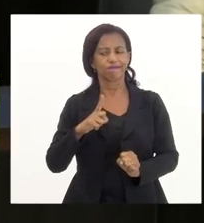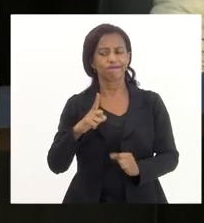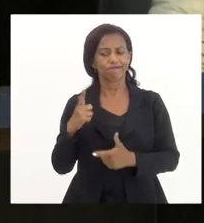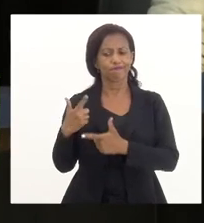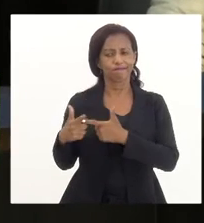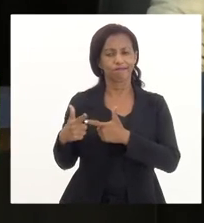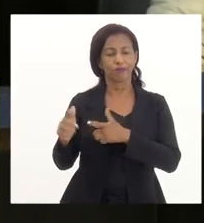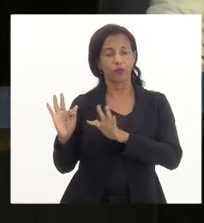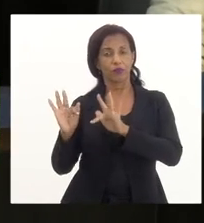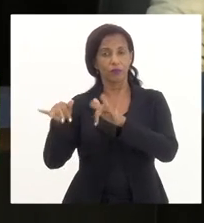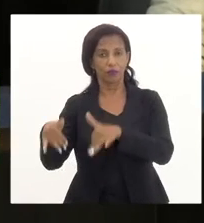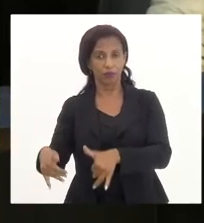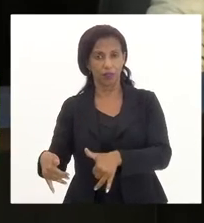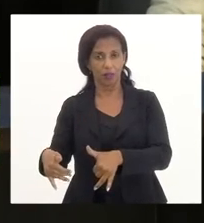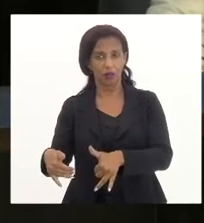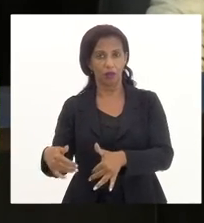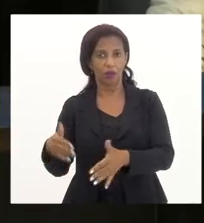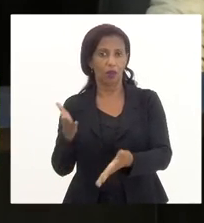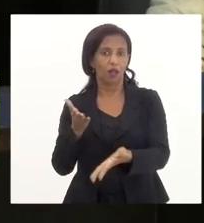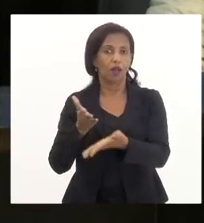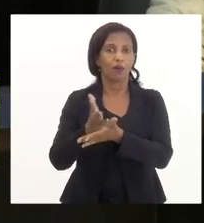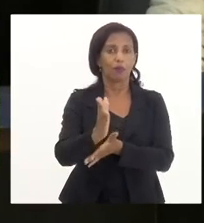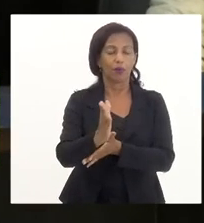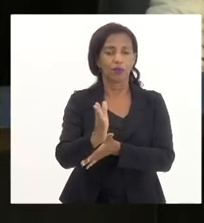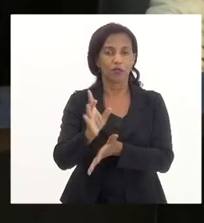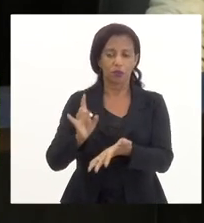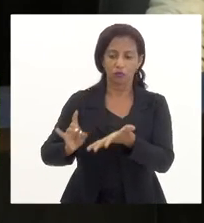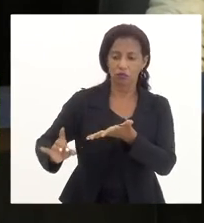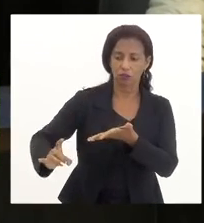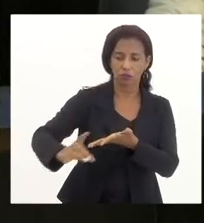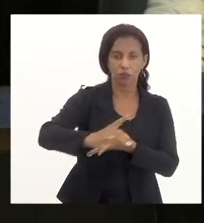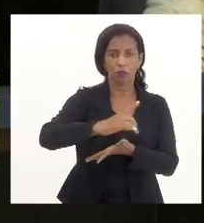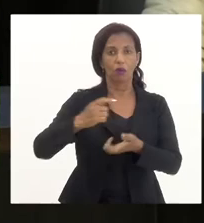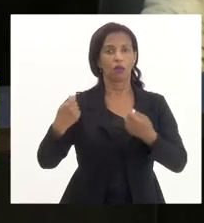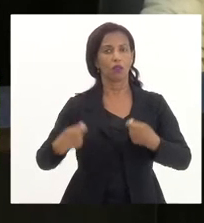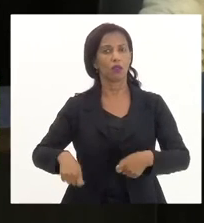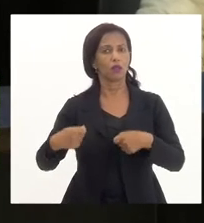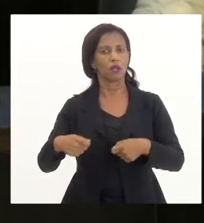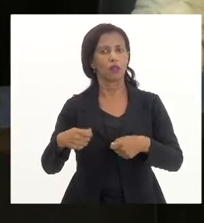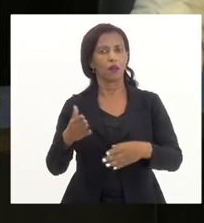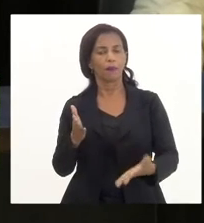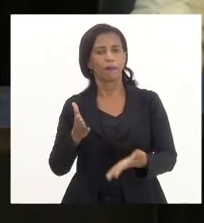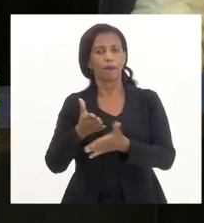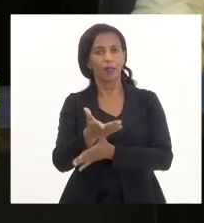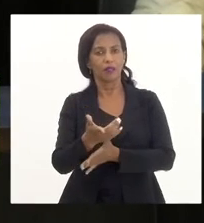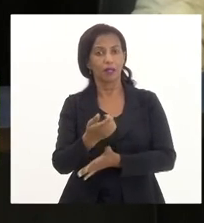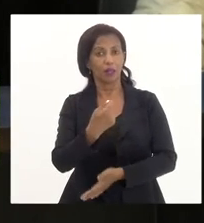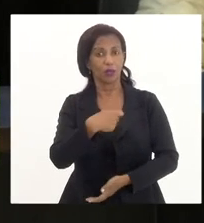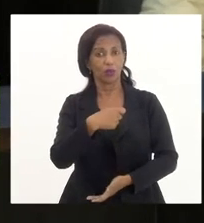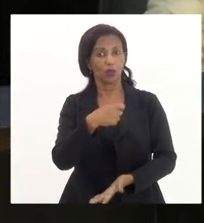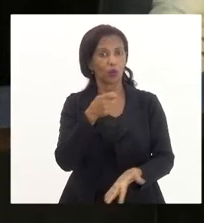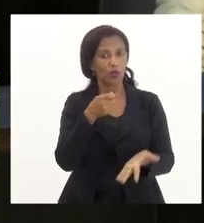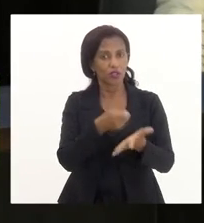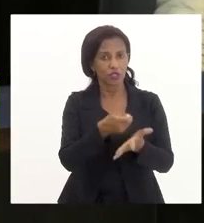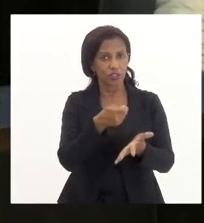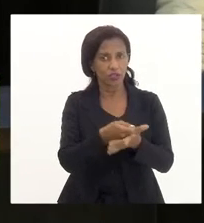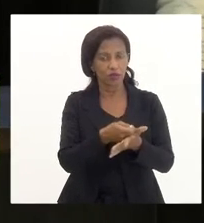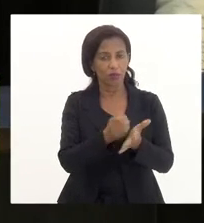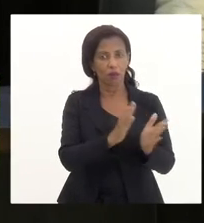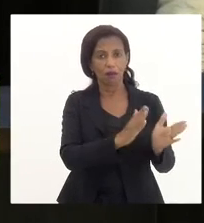no final aprovação dos pontos necessários para o ingresso no regime